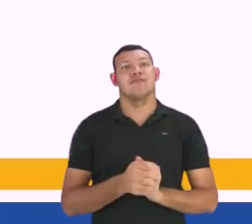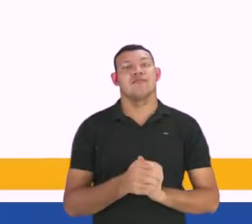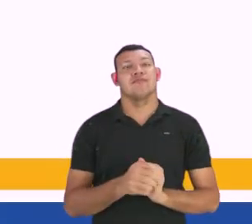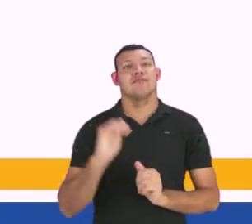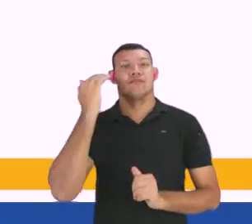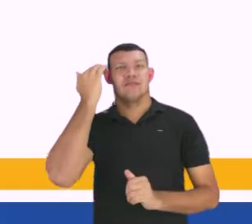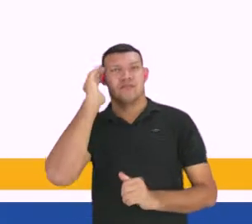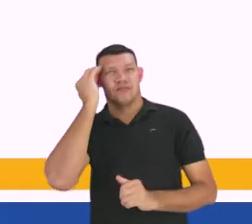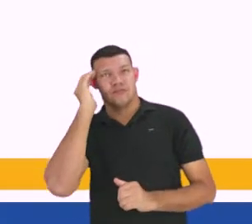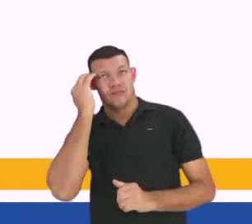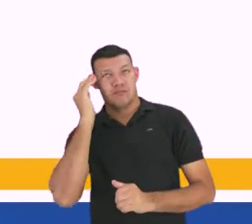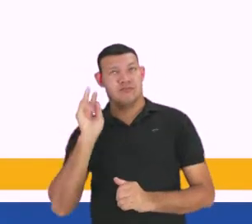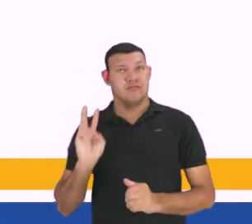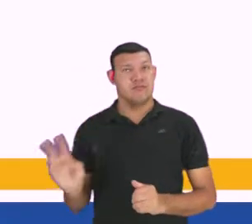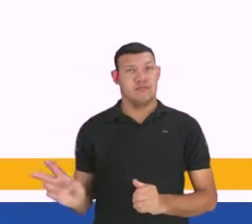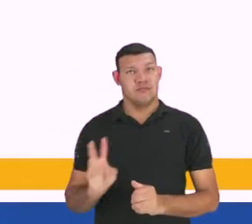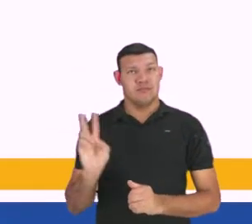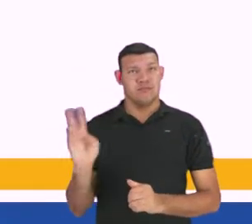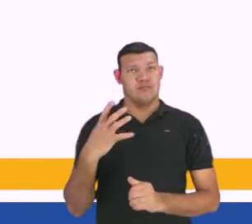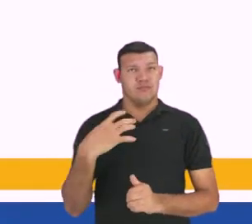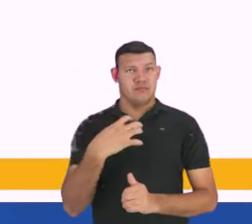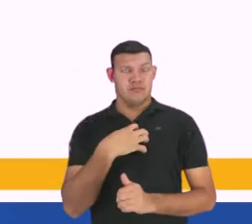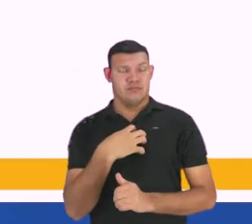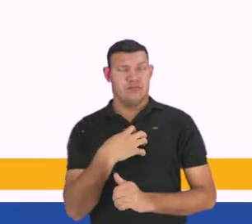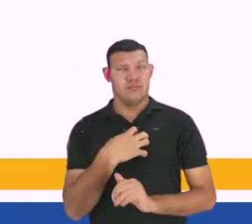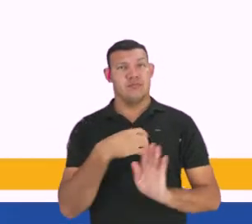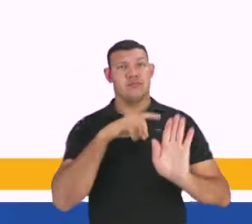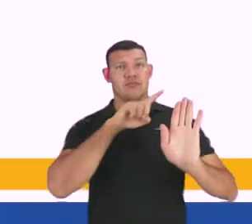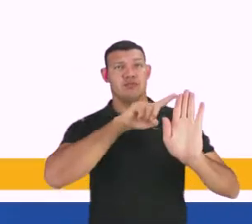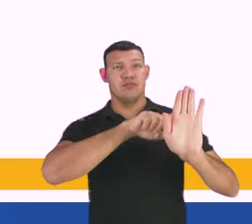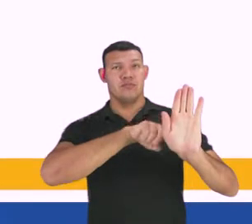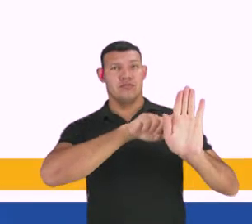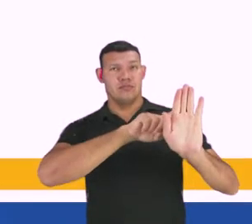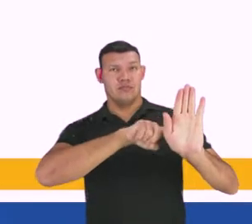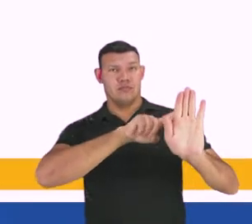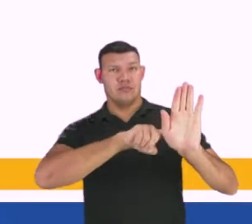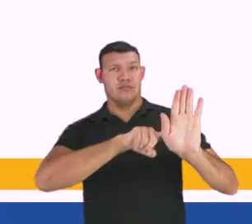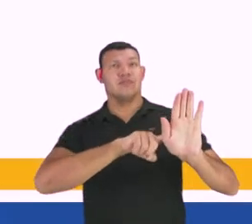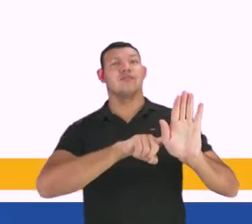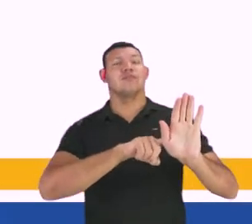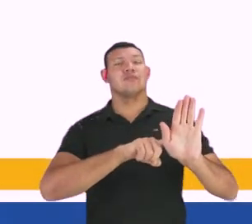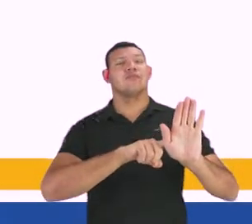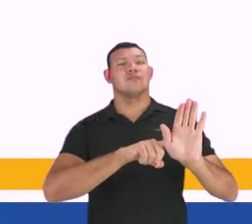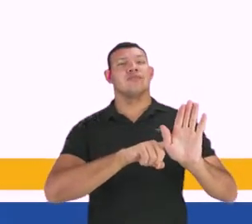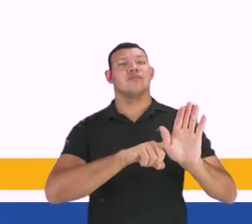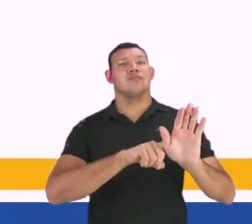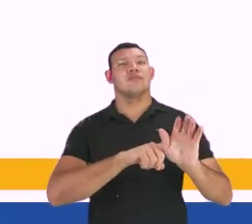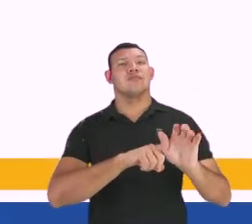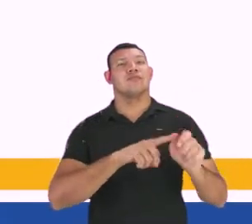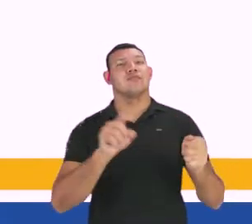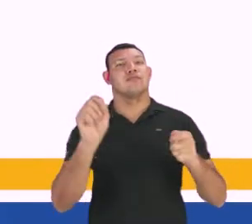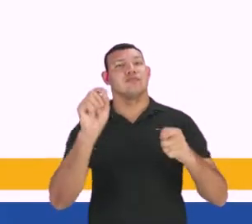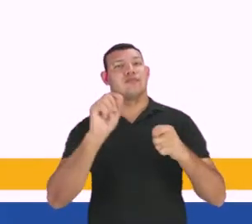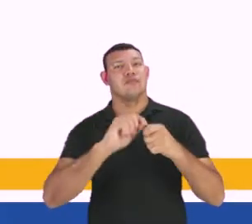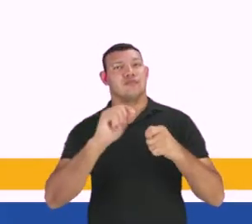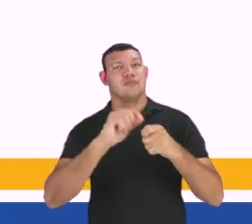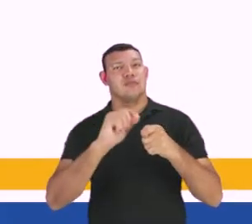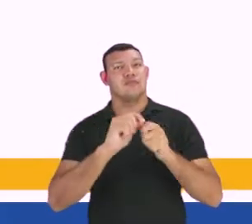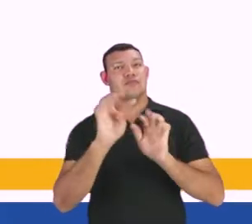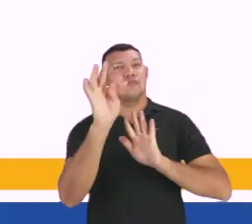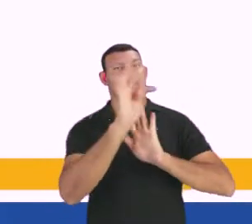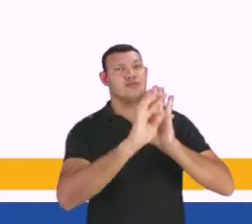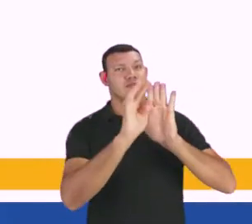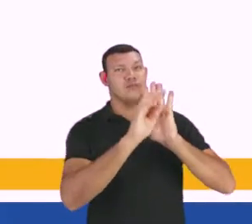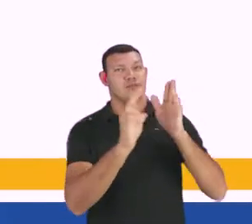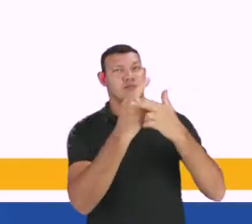Interpretação de valores e sentidos constituídos pelo texto em função do lugar social